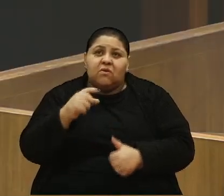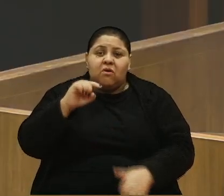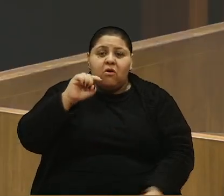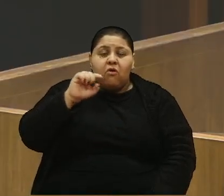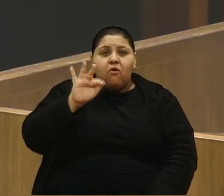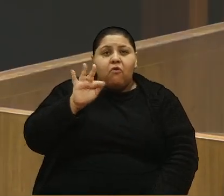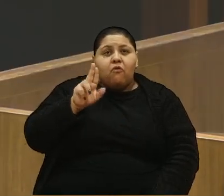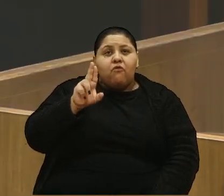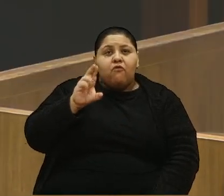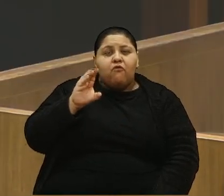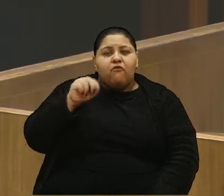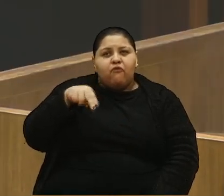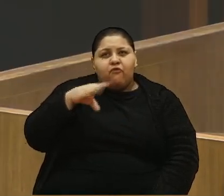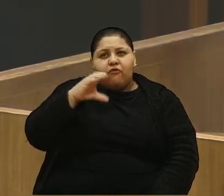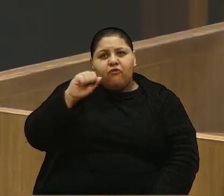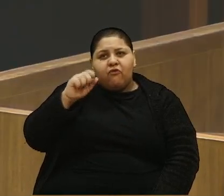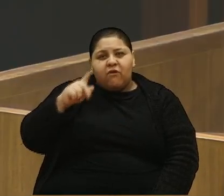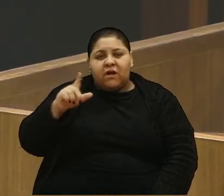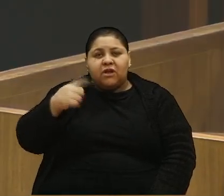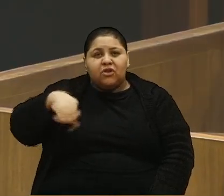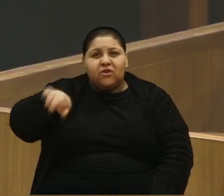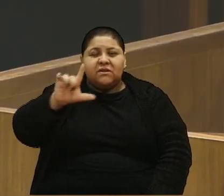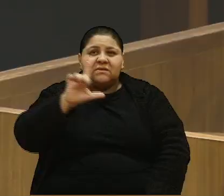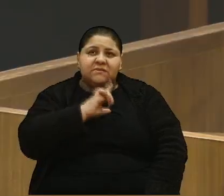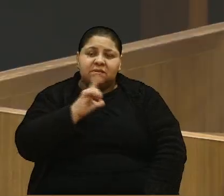que nós tenhamos